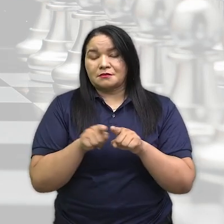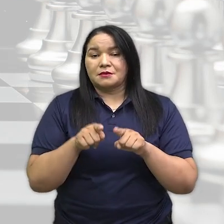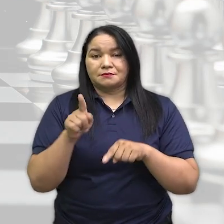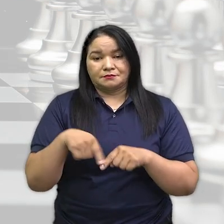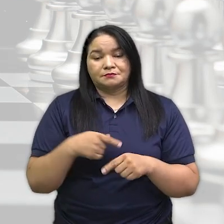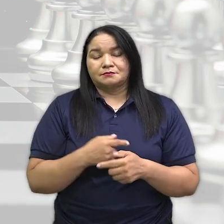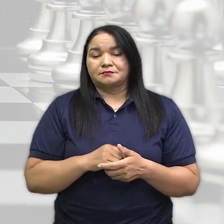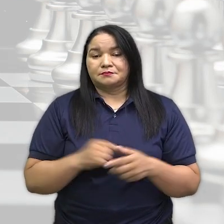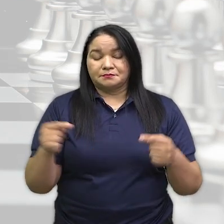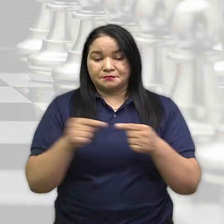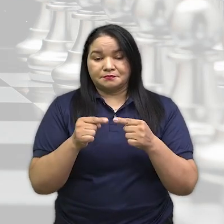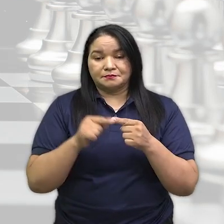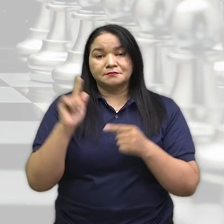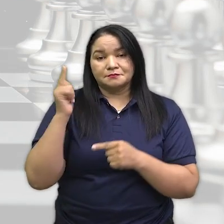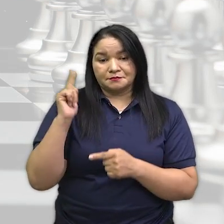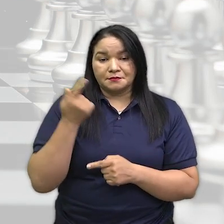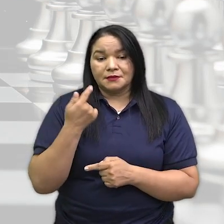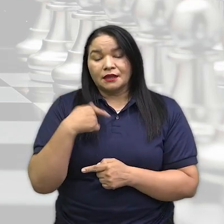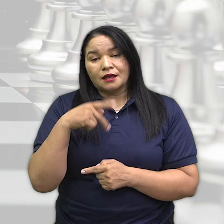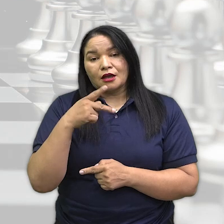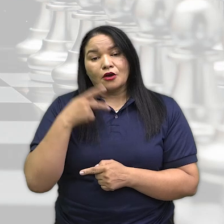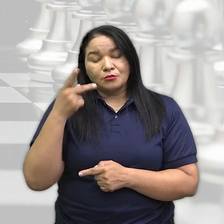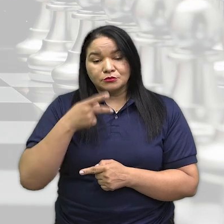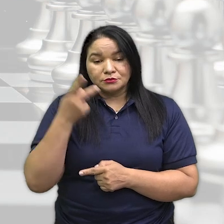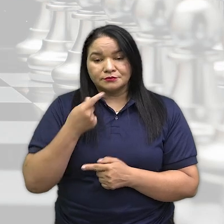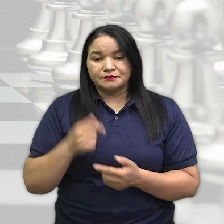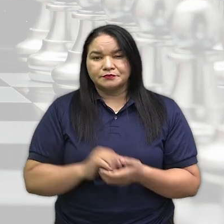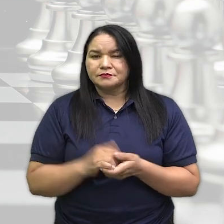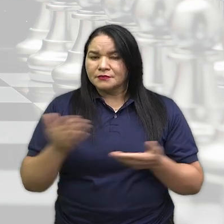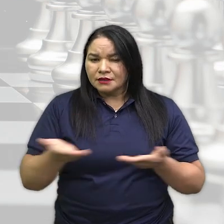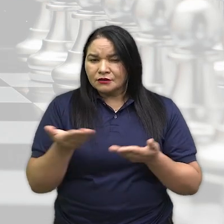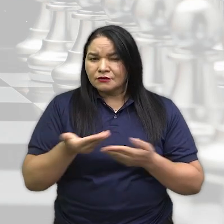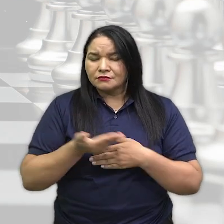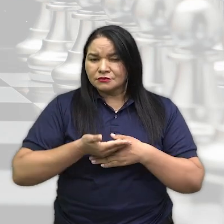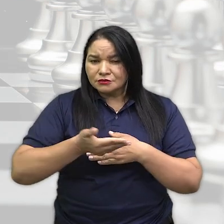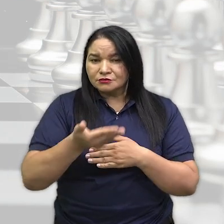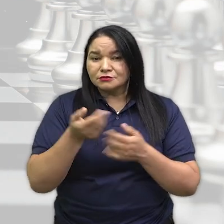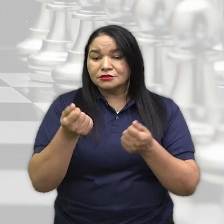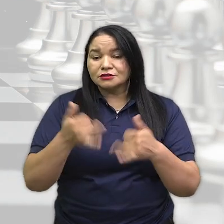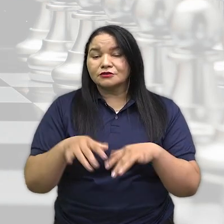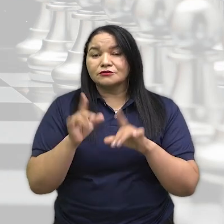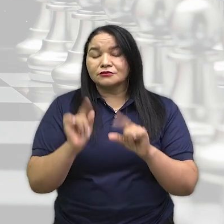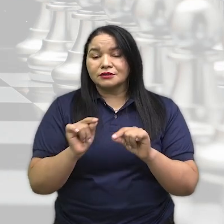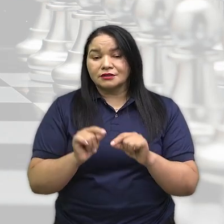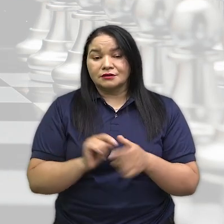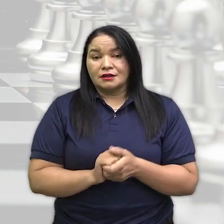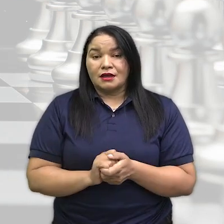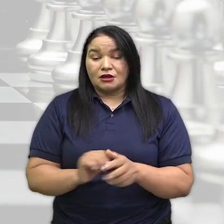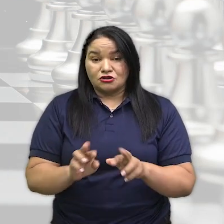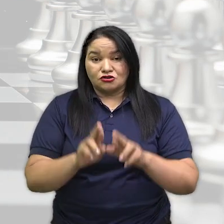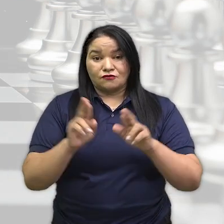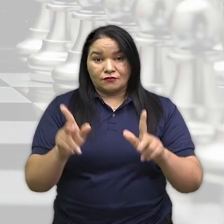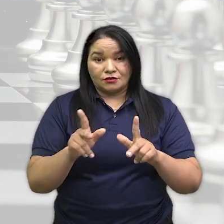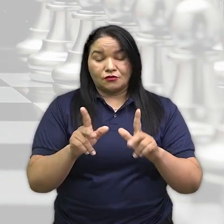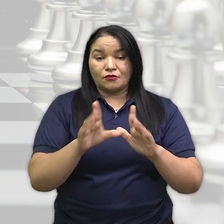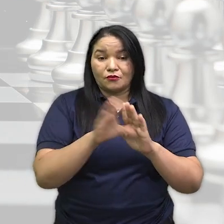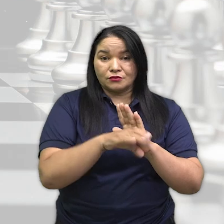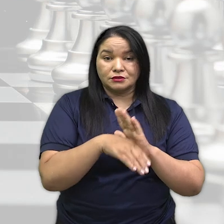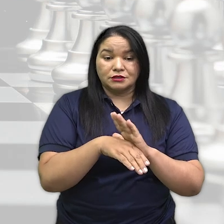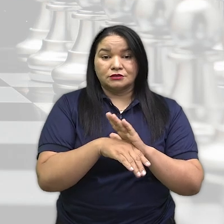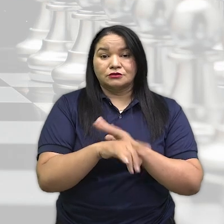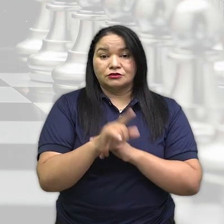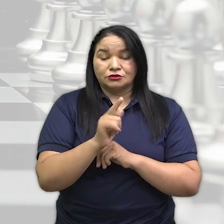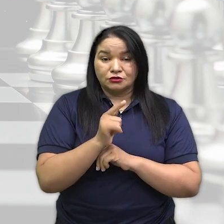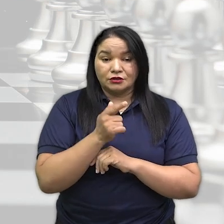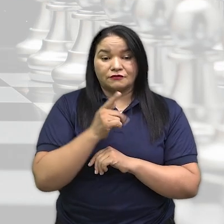trata a geopolítica. E a partir desse momento eu gostaria de trabalhar aqui com vocês essa diferença entre o conceito de